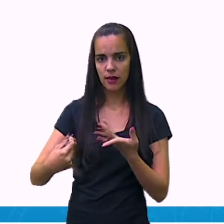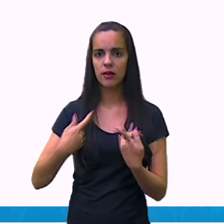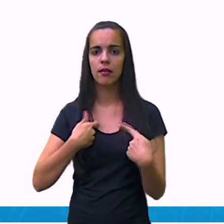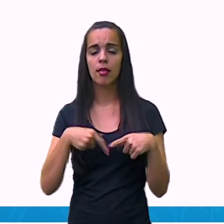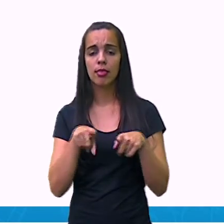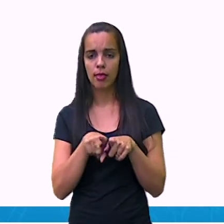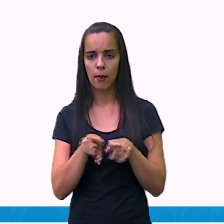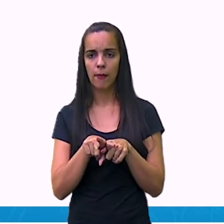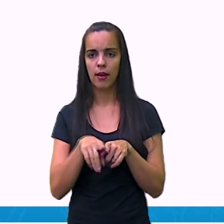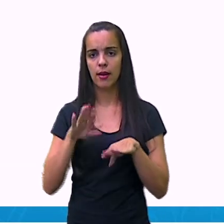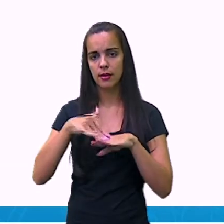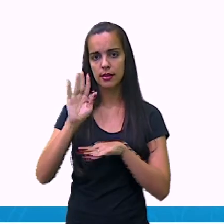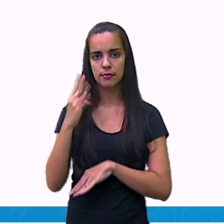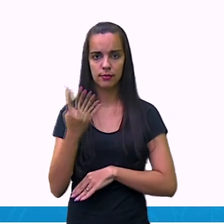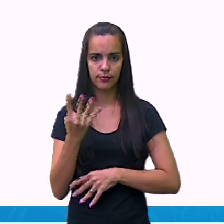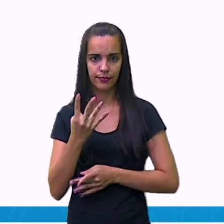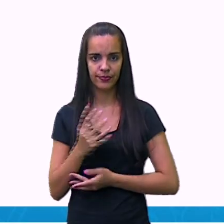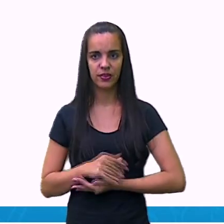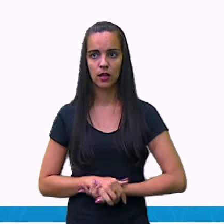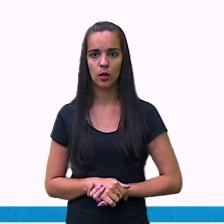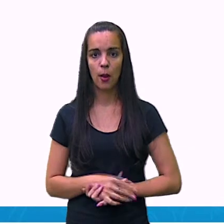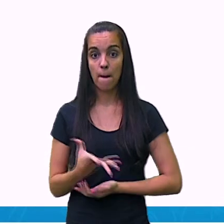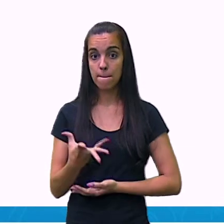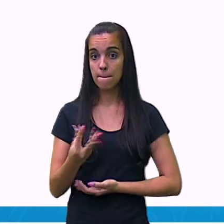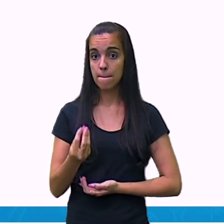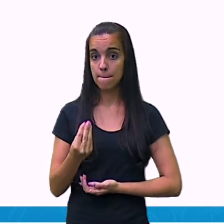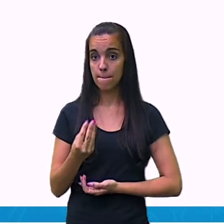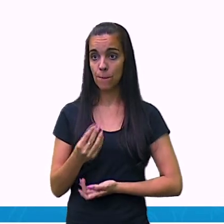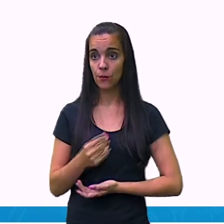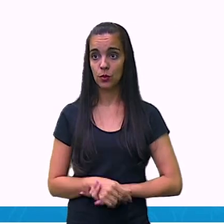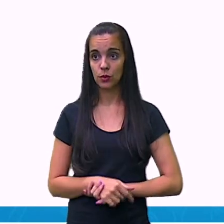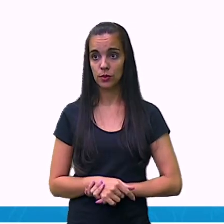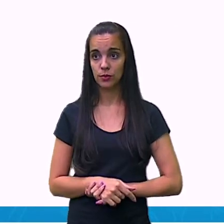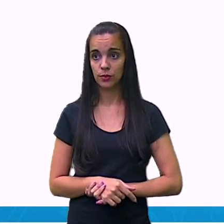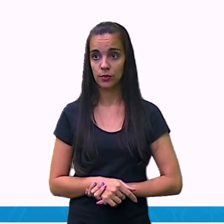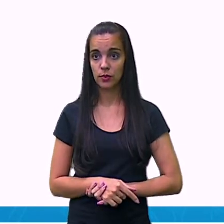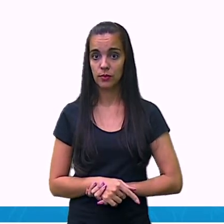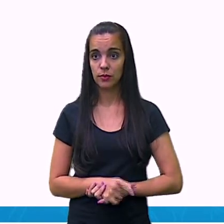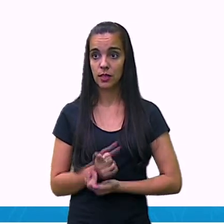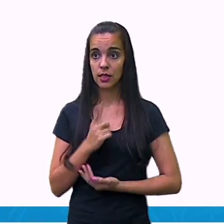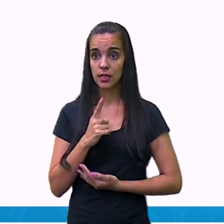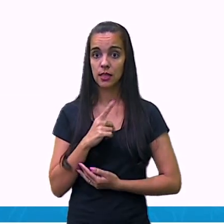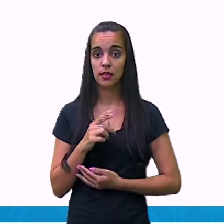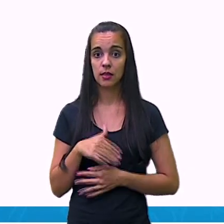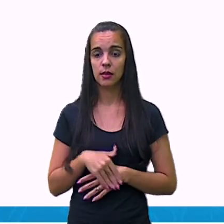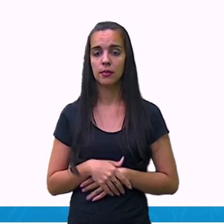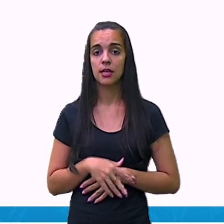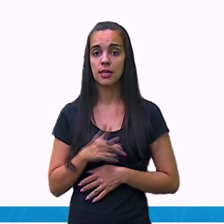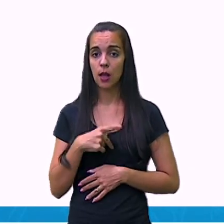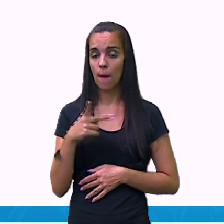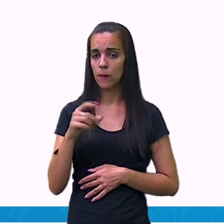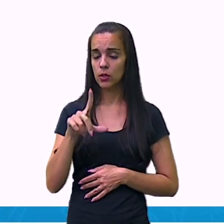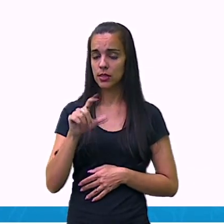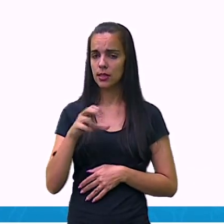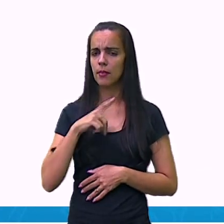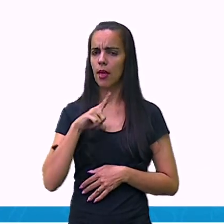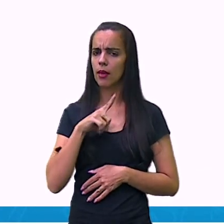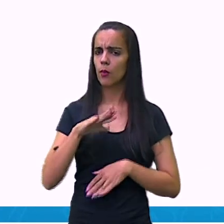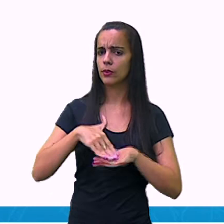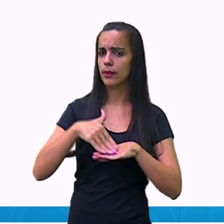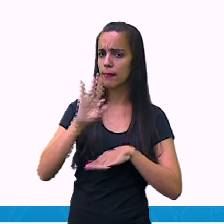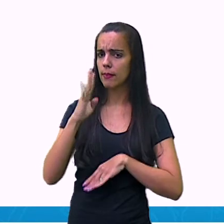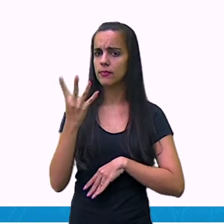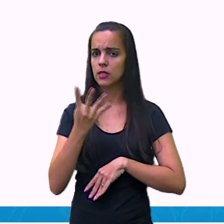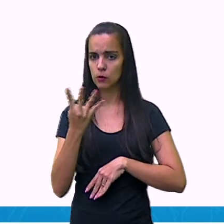sílabas. Polissílaba são as palavras com 4 ou mais sílabas. E